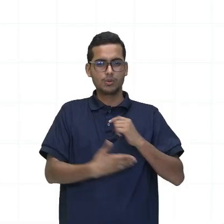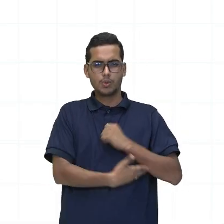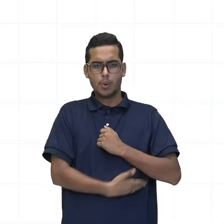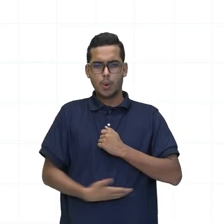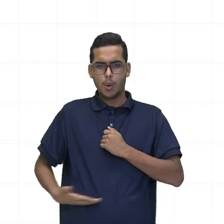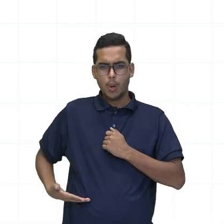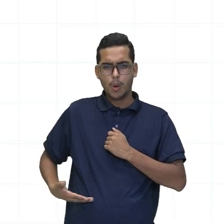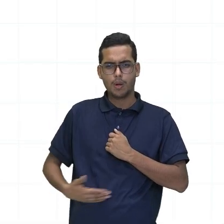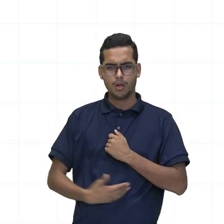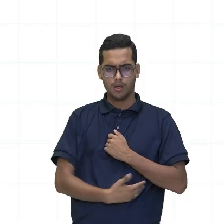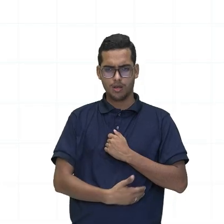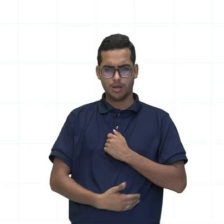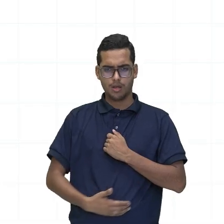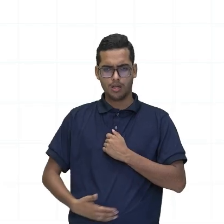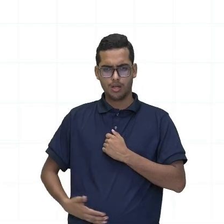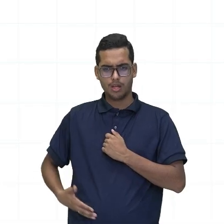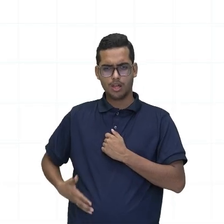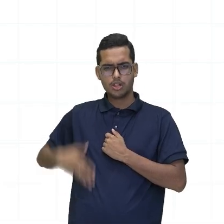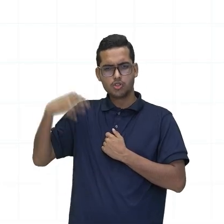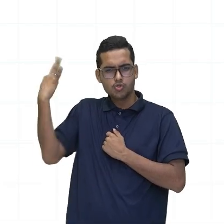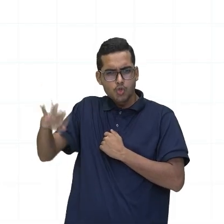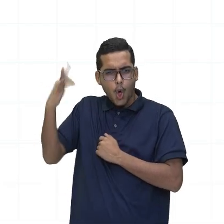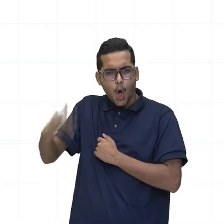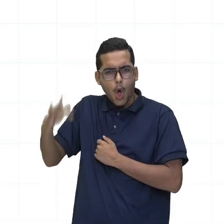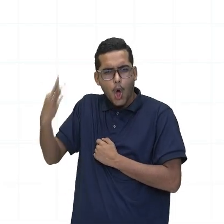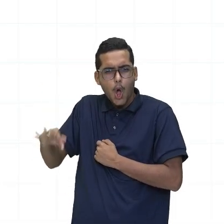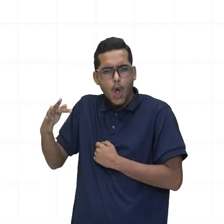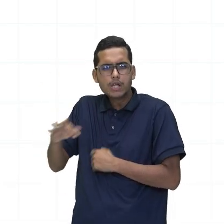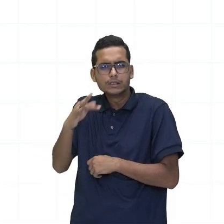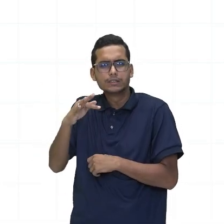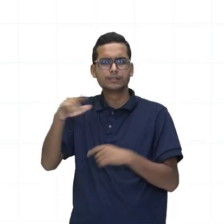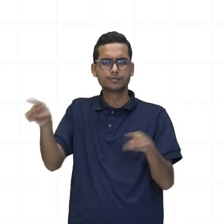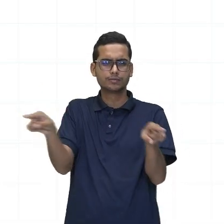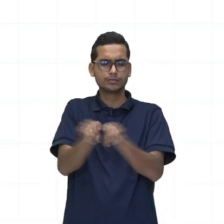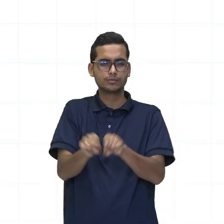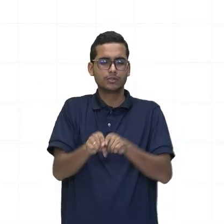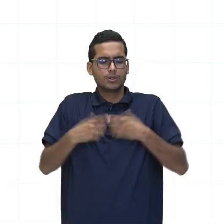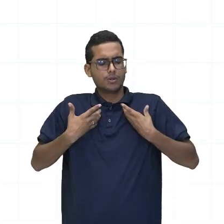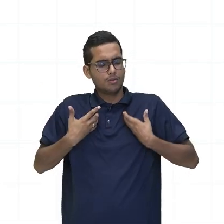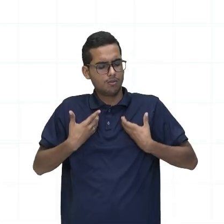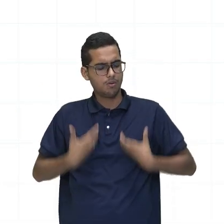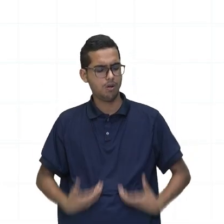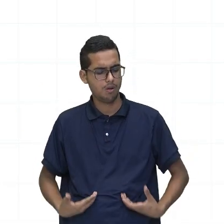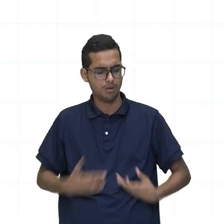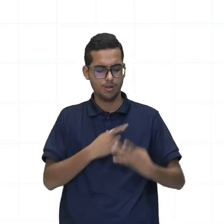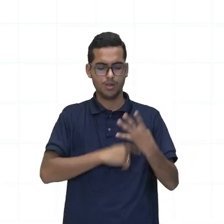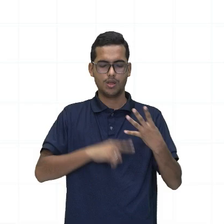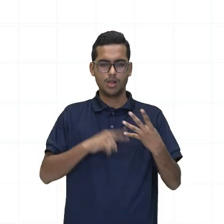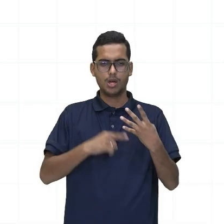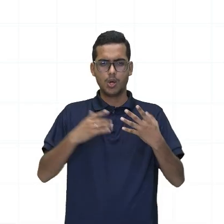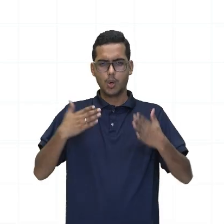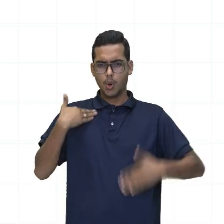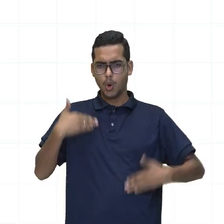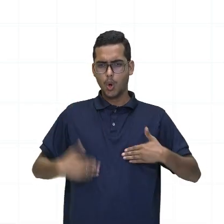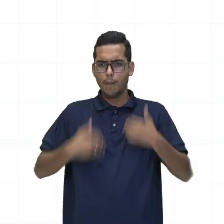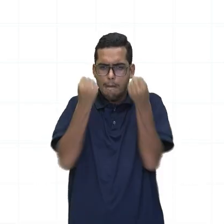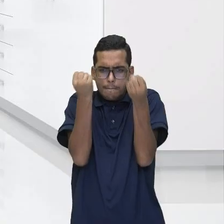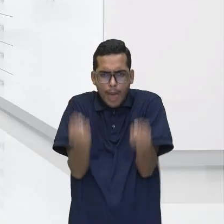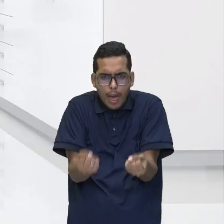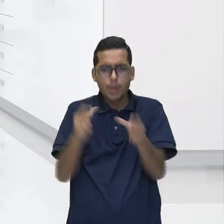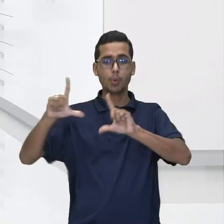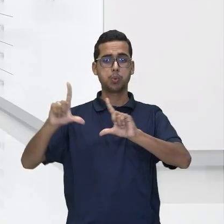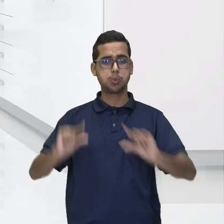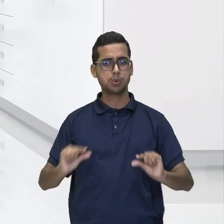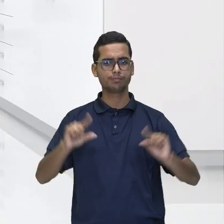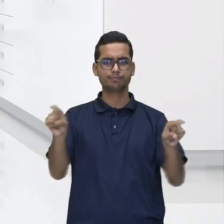muito fortes, fadiga e perda de peso. É interessante eu citar para vocês que a amebíase